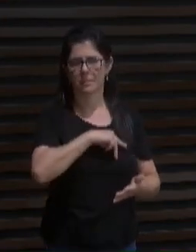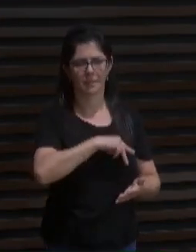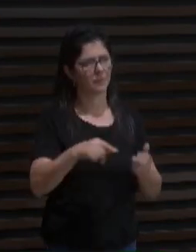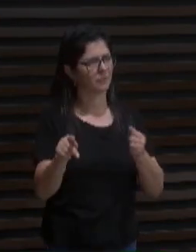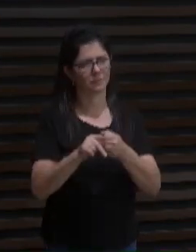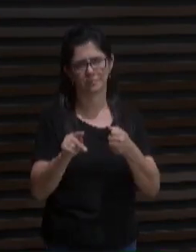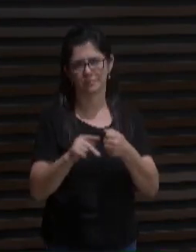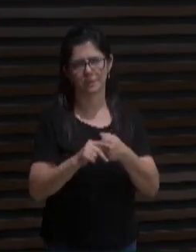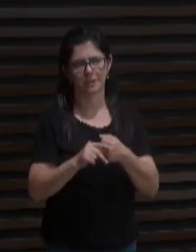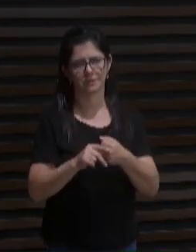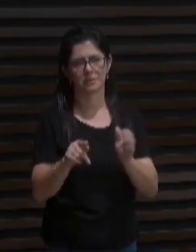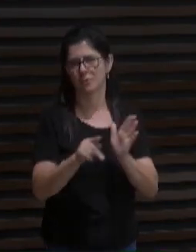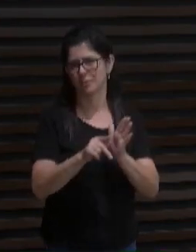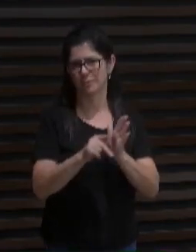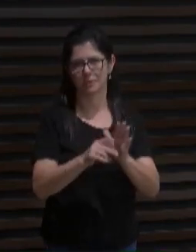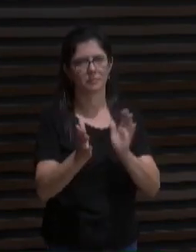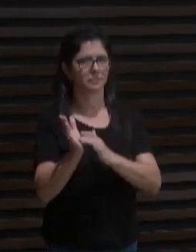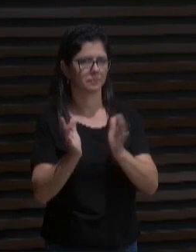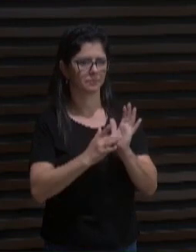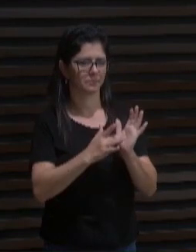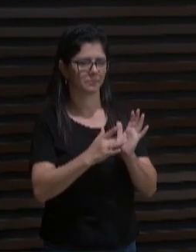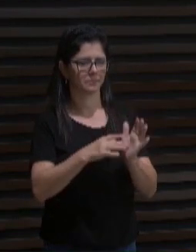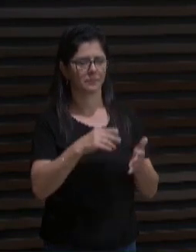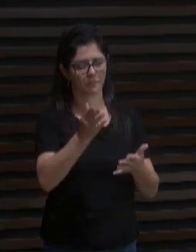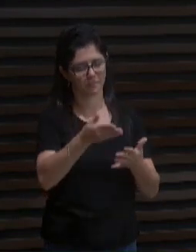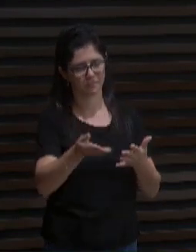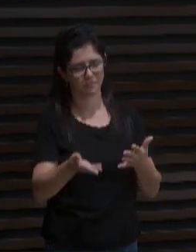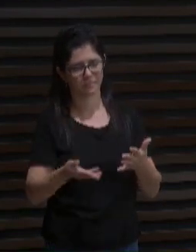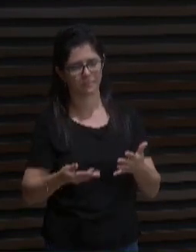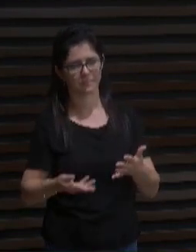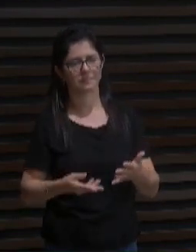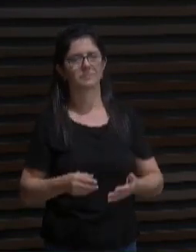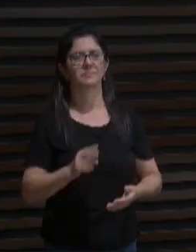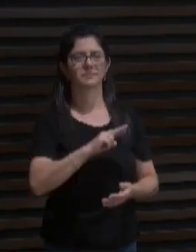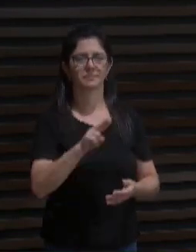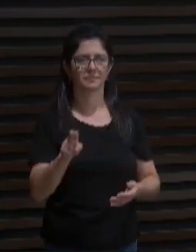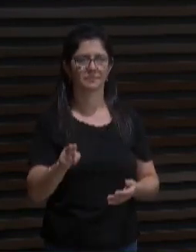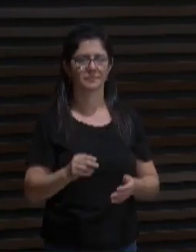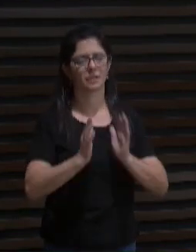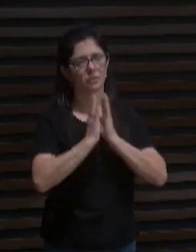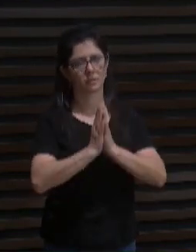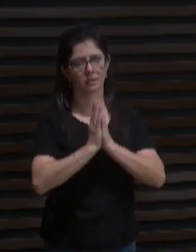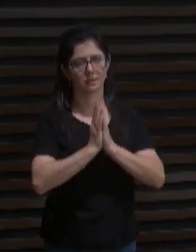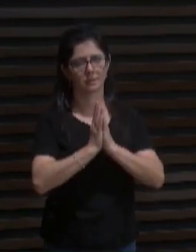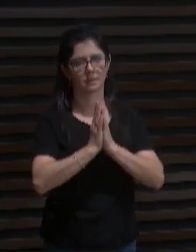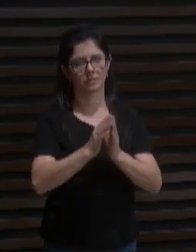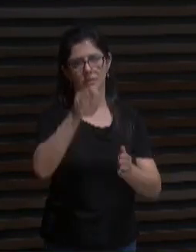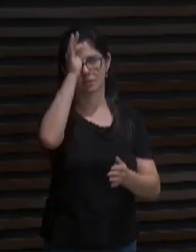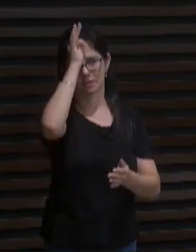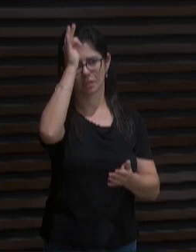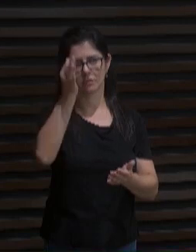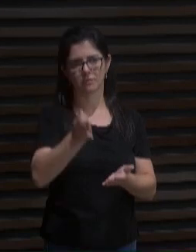e o próprio Jesus, entre tantos outros. A oração da fé, inspirada pelo